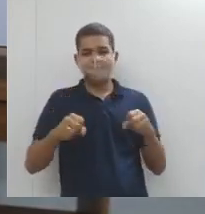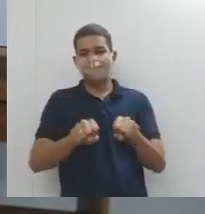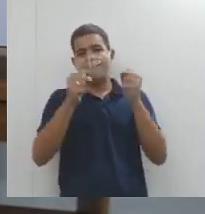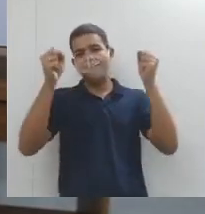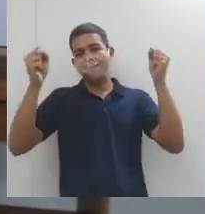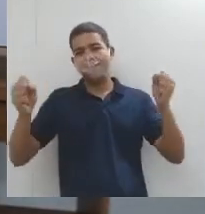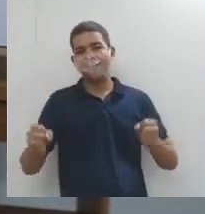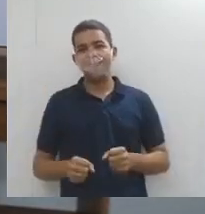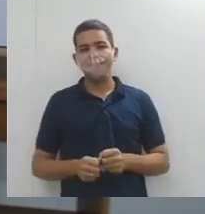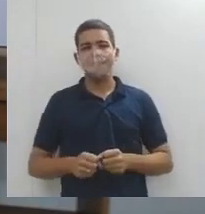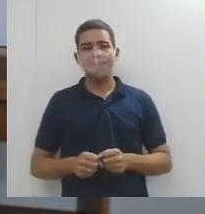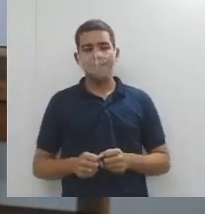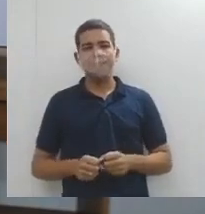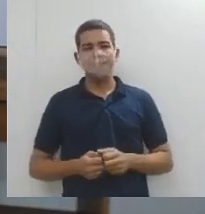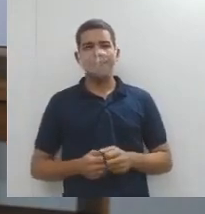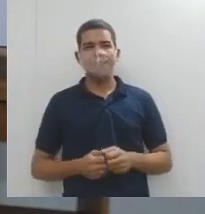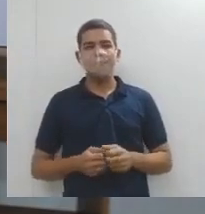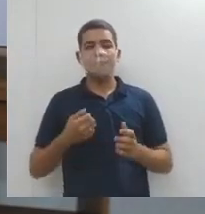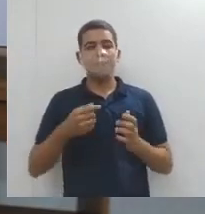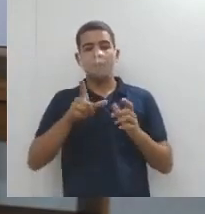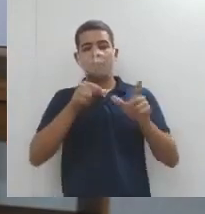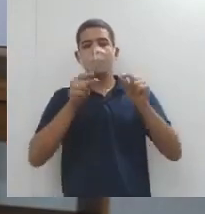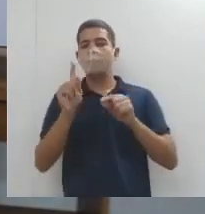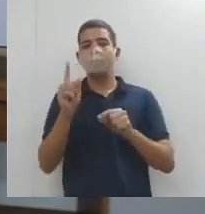é opção. Eu tenho que colocar, tá?